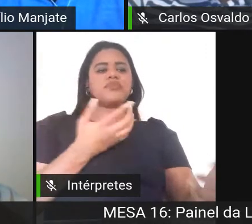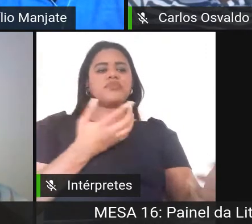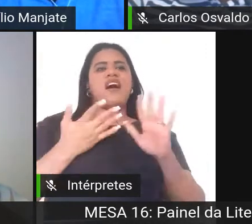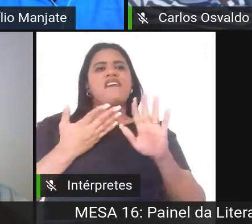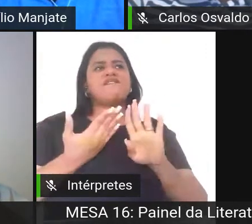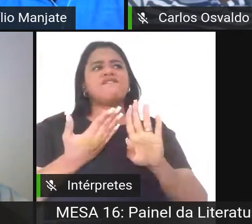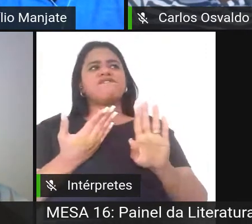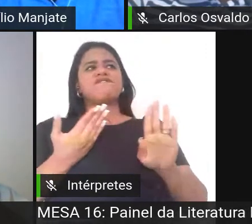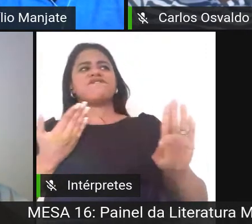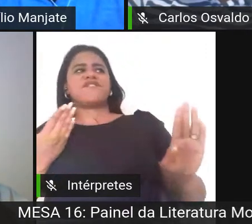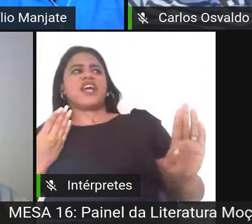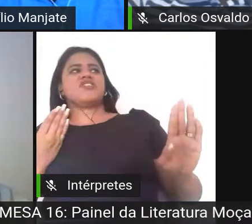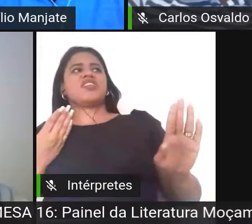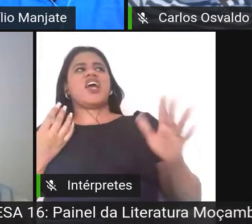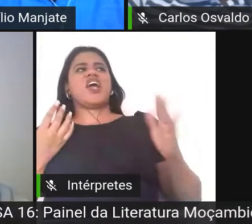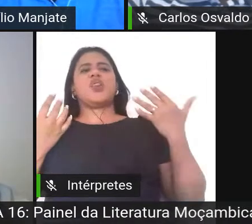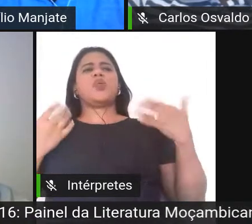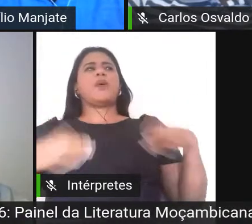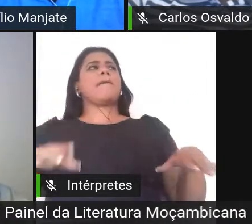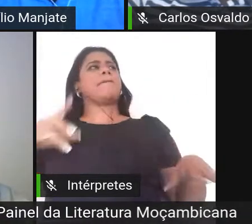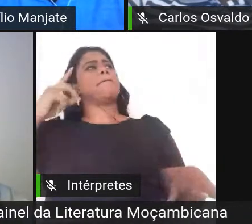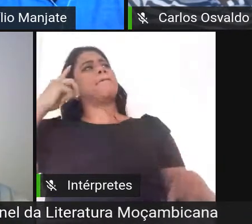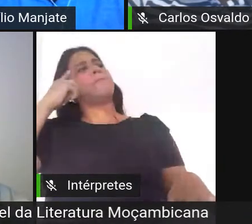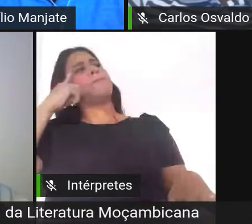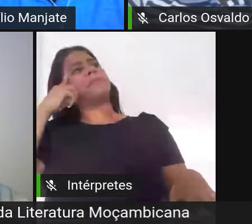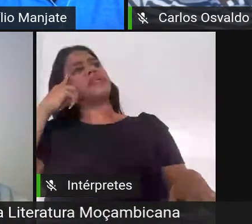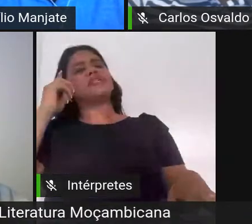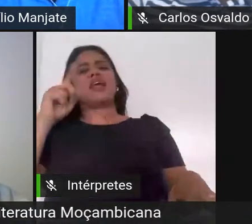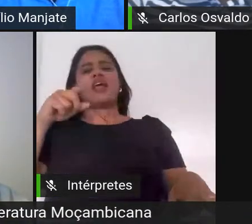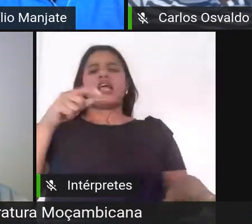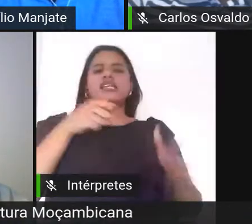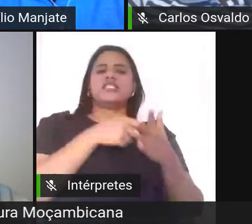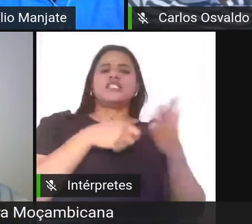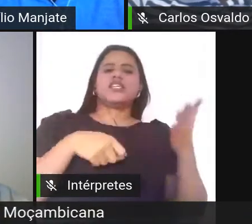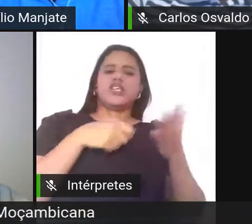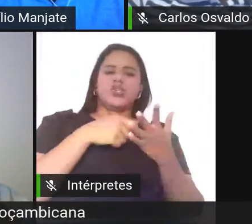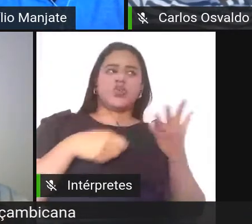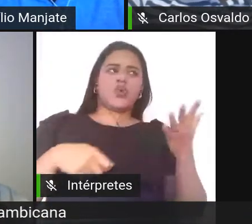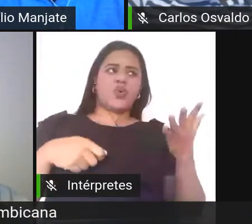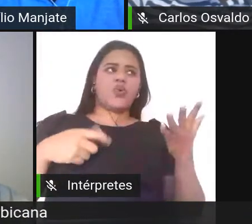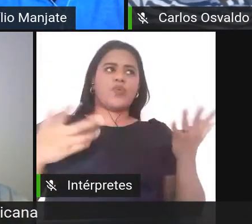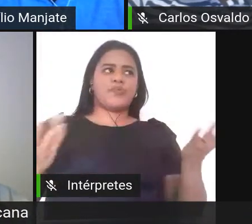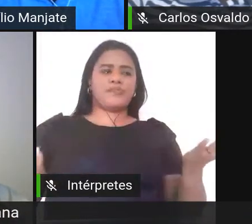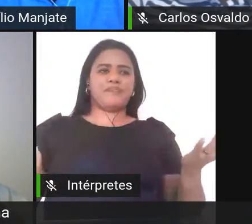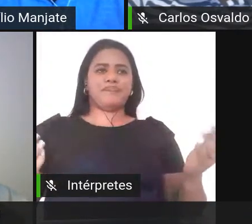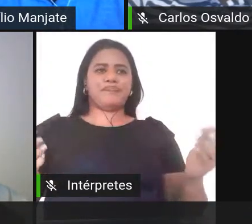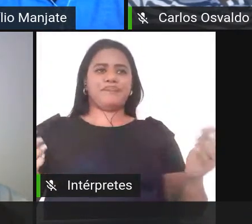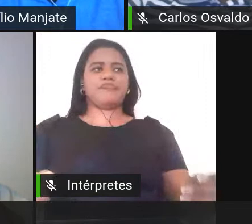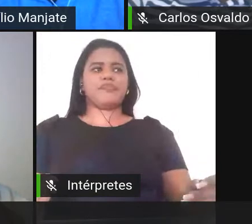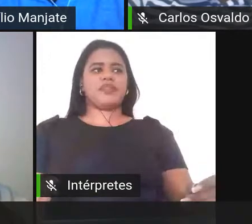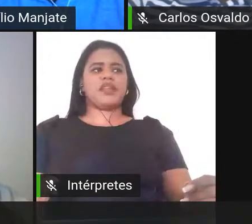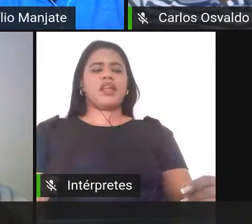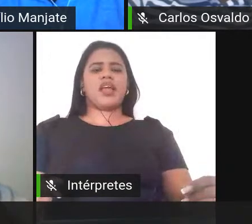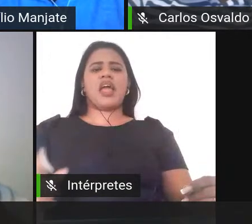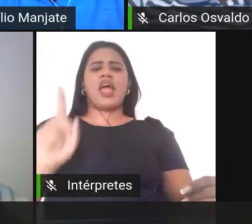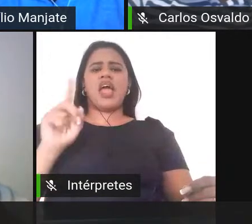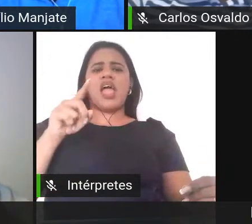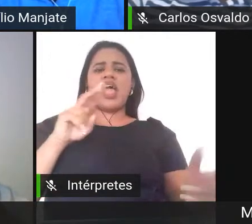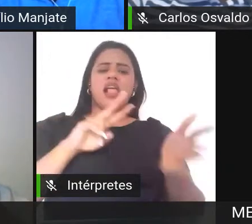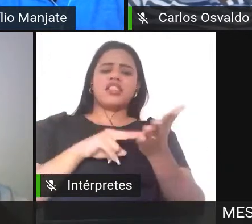nela enquanto escritores. Então, acho que, bem, não é uma tradução direta, mas, de certa forma, acaba